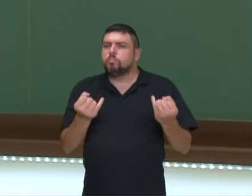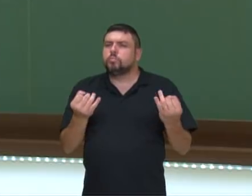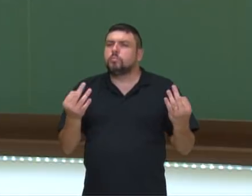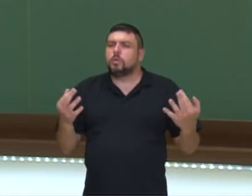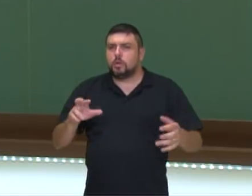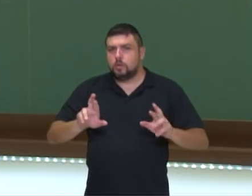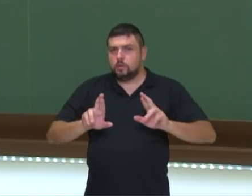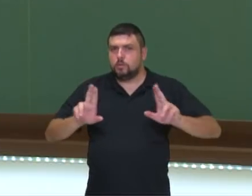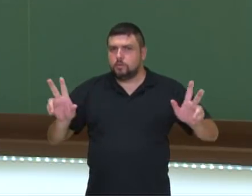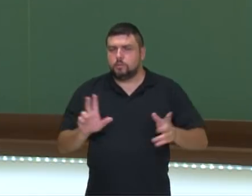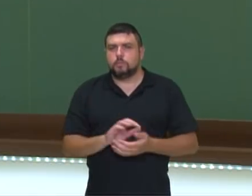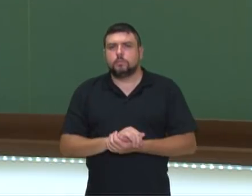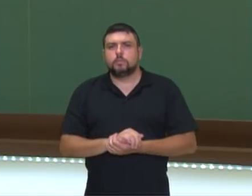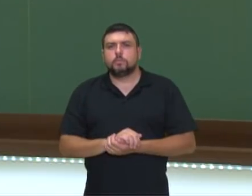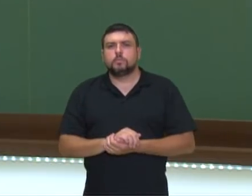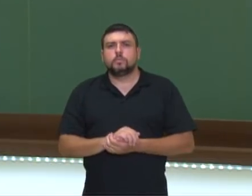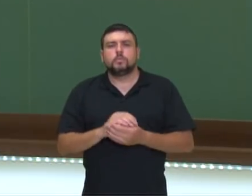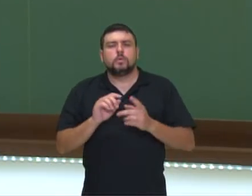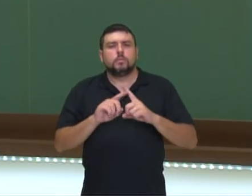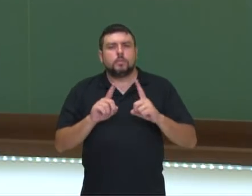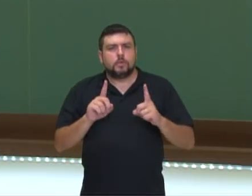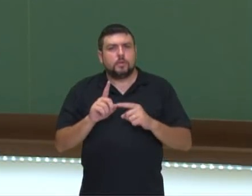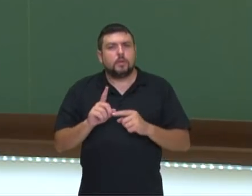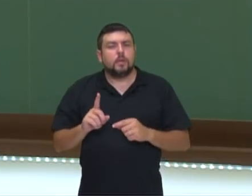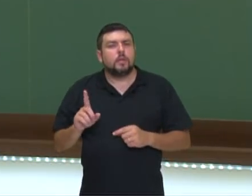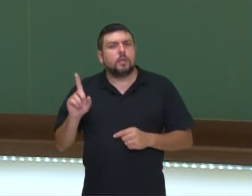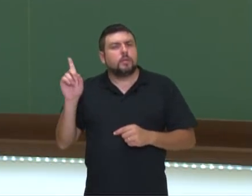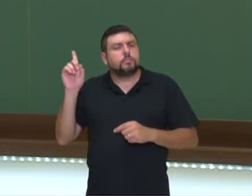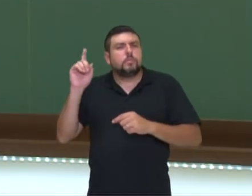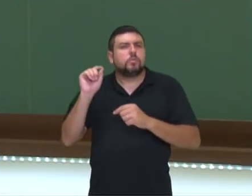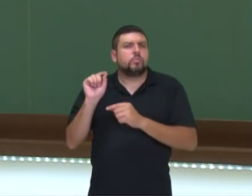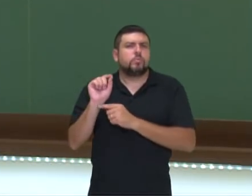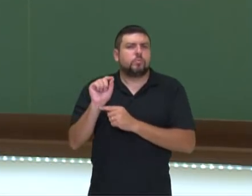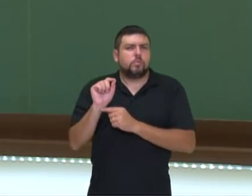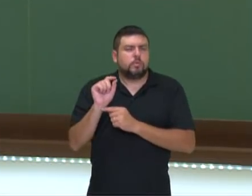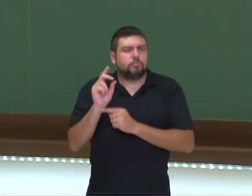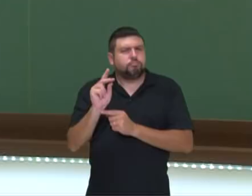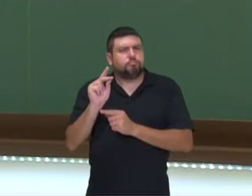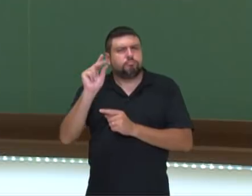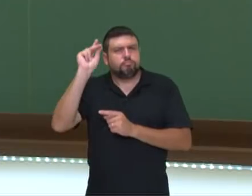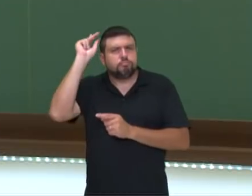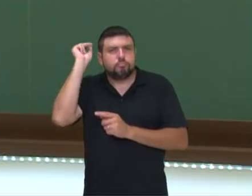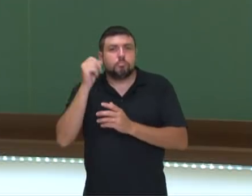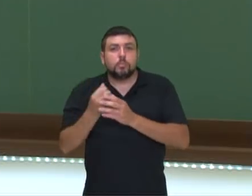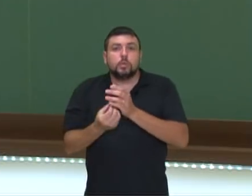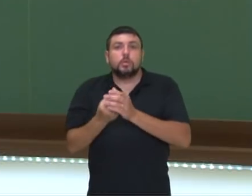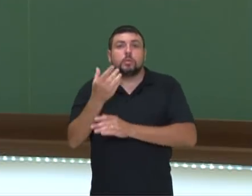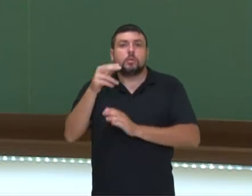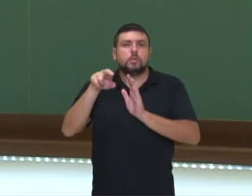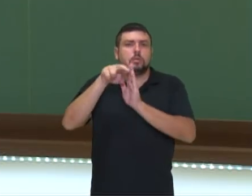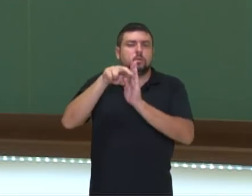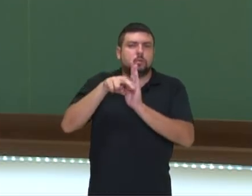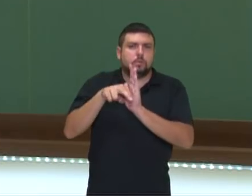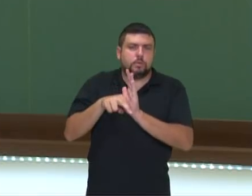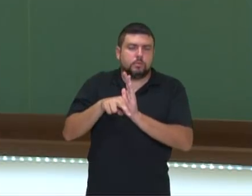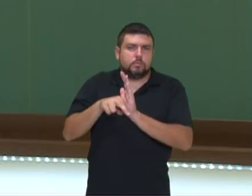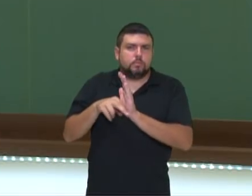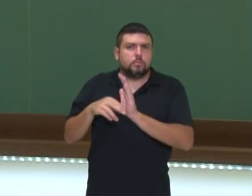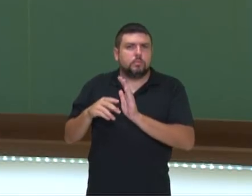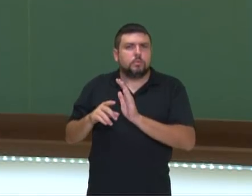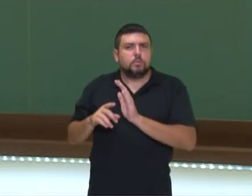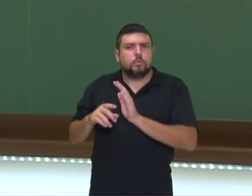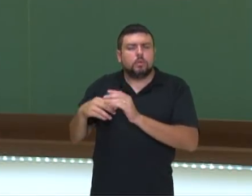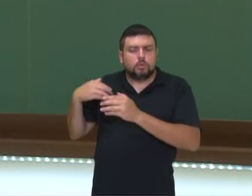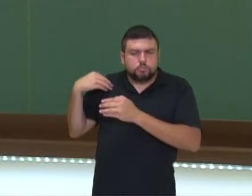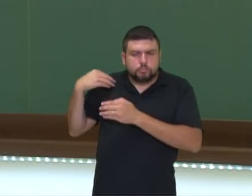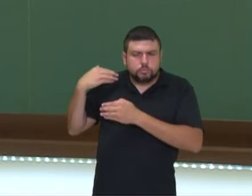época, então, era ainda um período de criação das regras. Não tinha muita coisa que de lá veio mudando com o passar dos